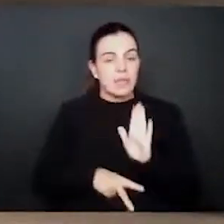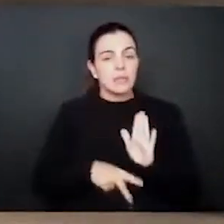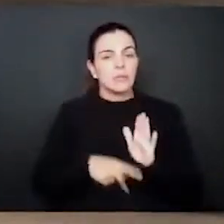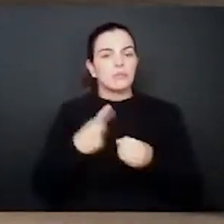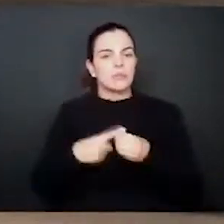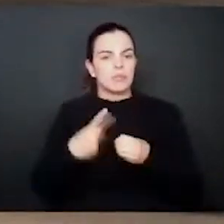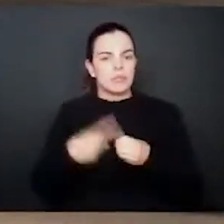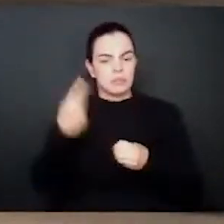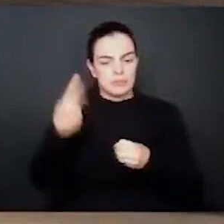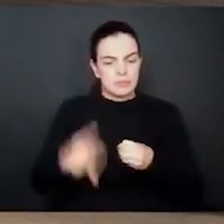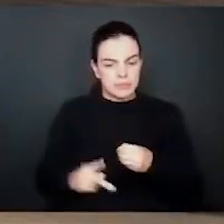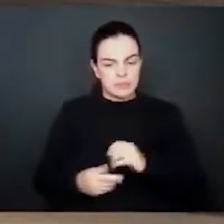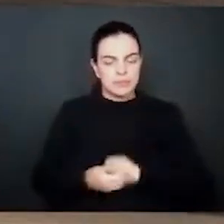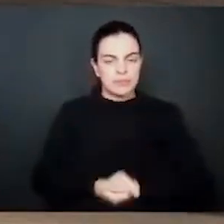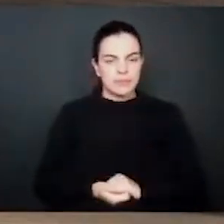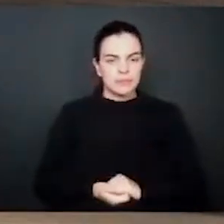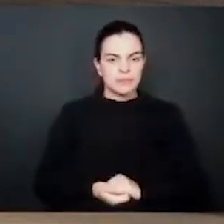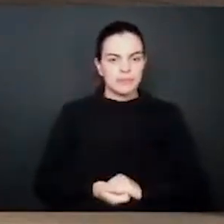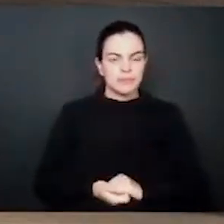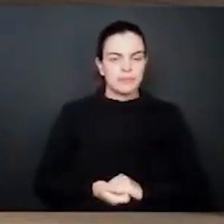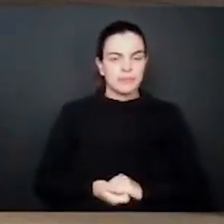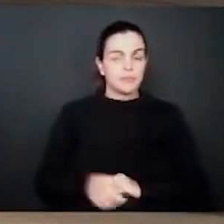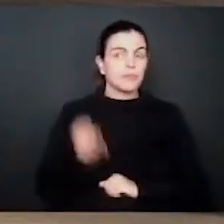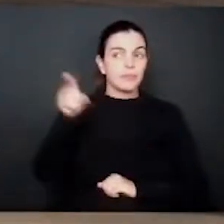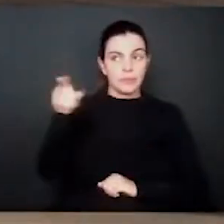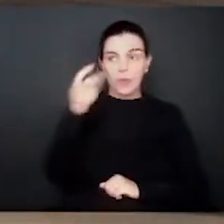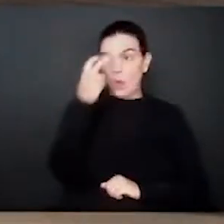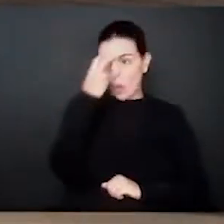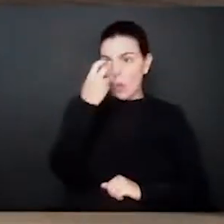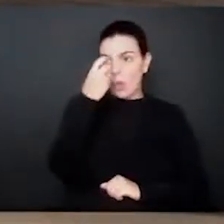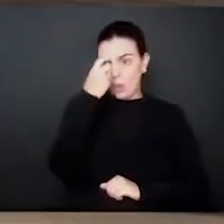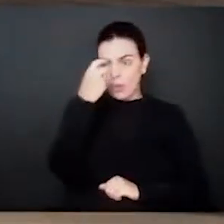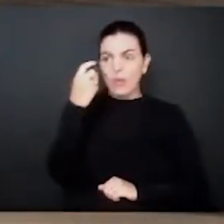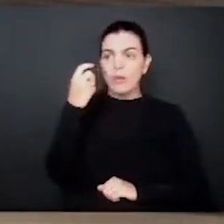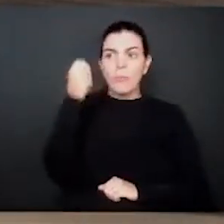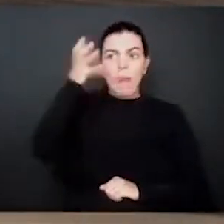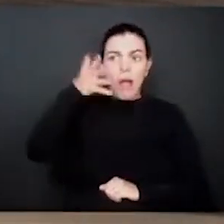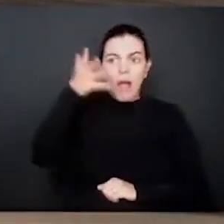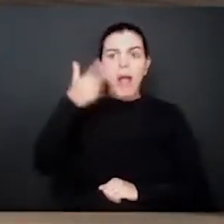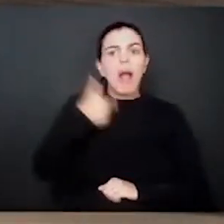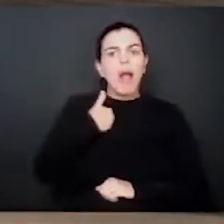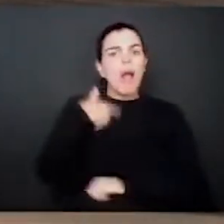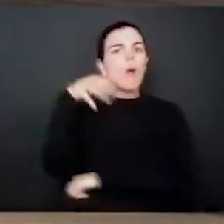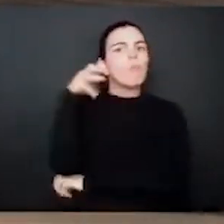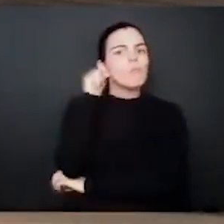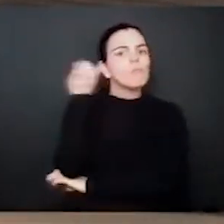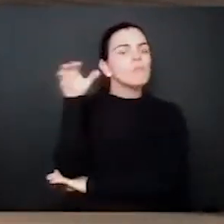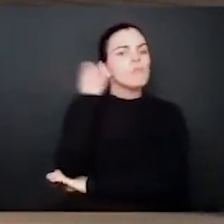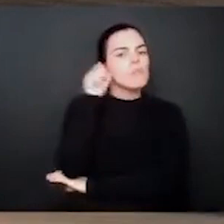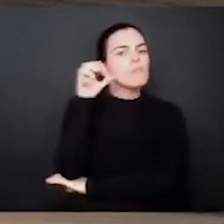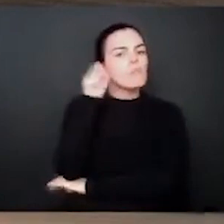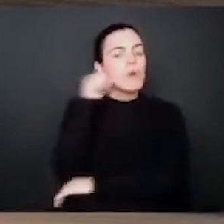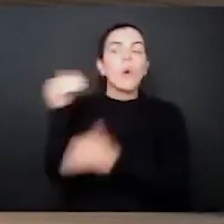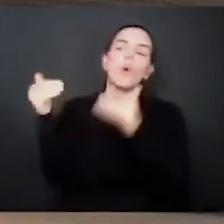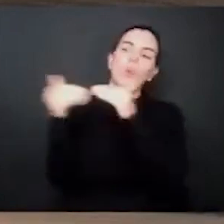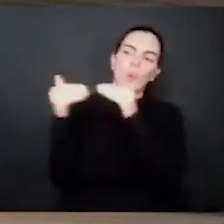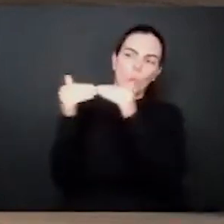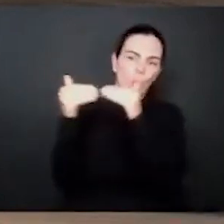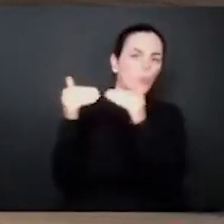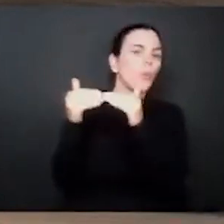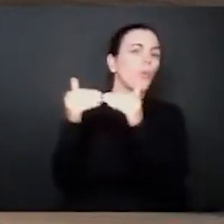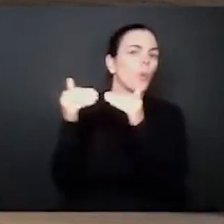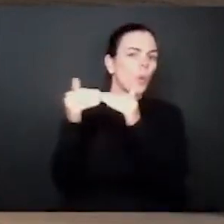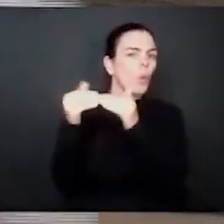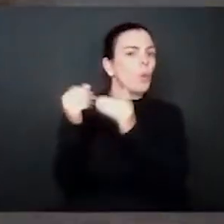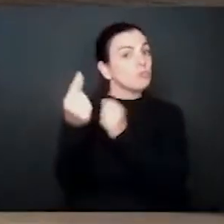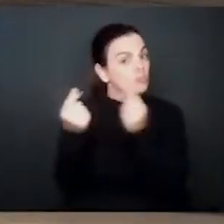até, ouvindo a discussão do vereador Rodrigo, até concordo em partes com a questão de que o foco tem que ser a primeira infância,